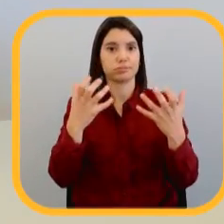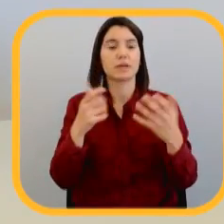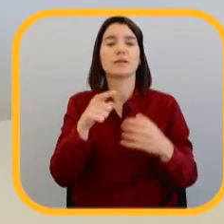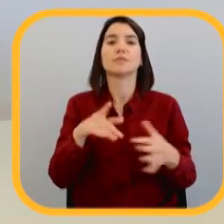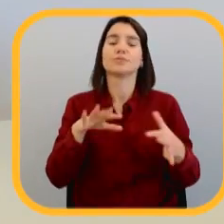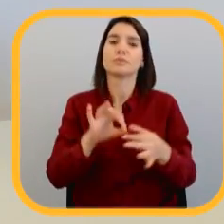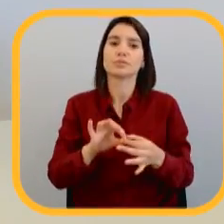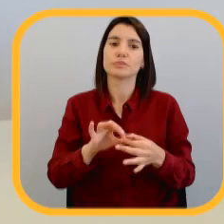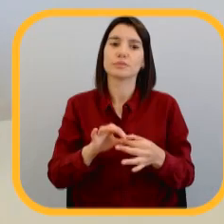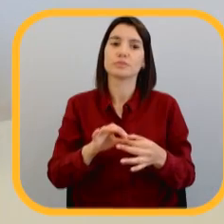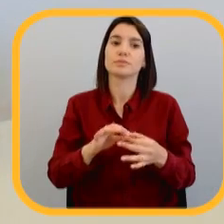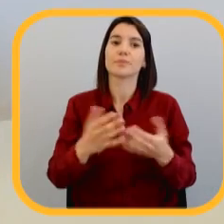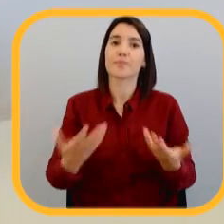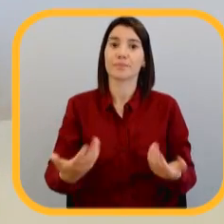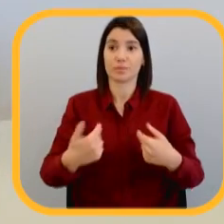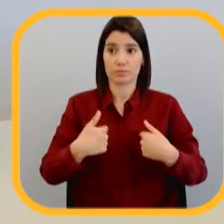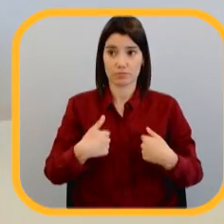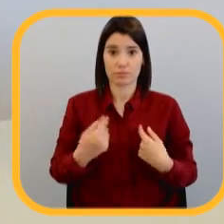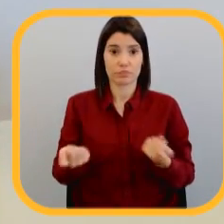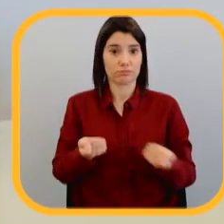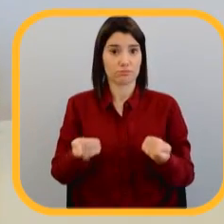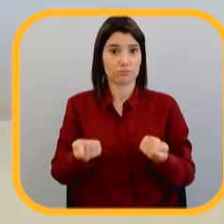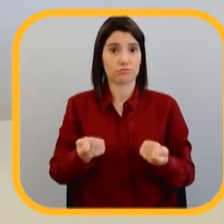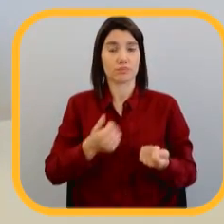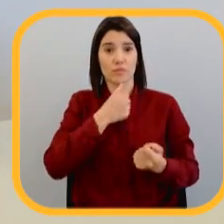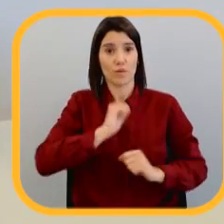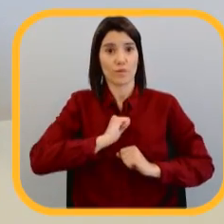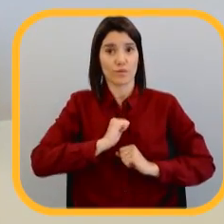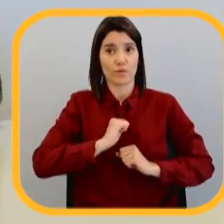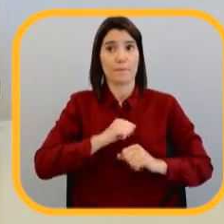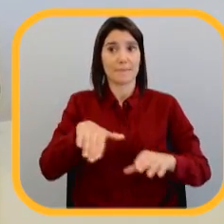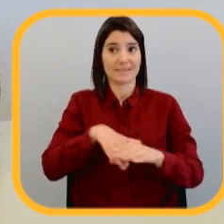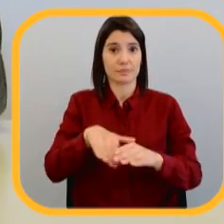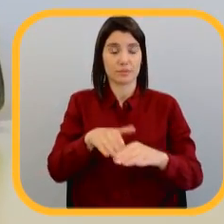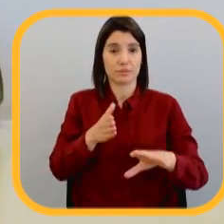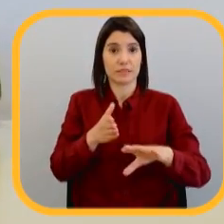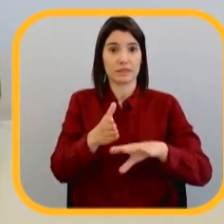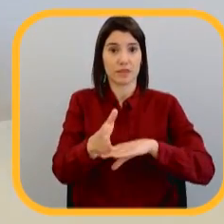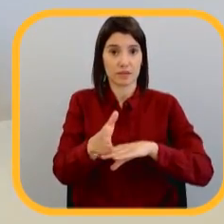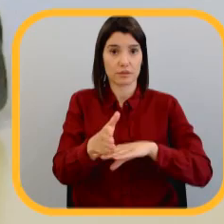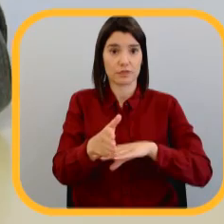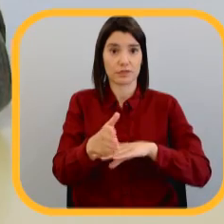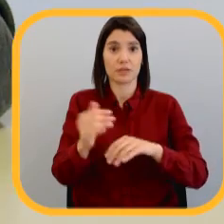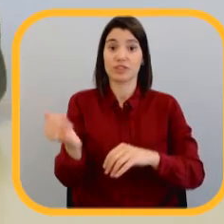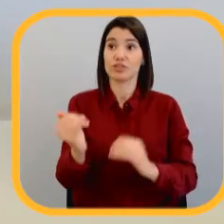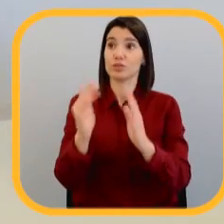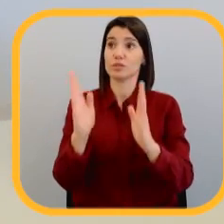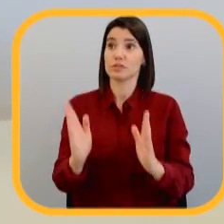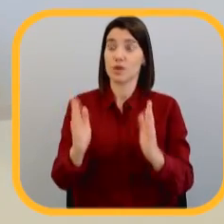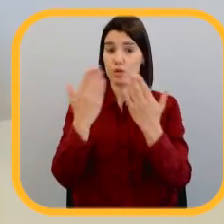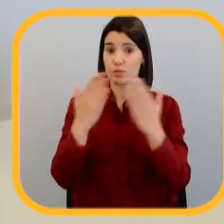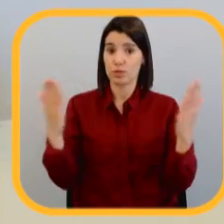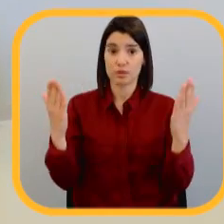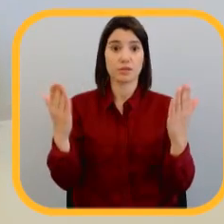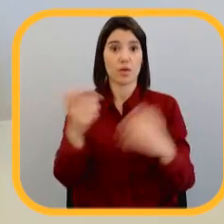distinções fundamentais é que tem a ver com: estou eu a dirigir o meu ato de participação diretamente no âmbito das